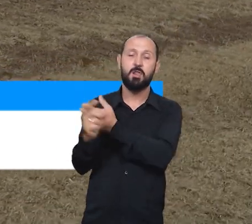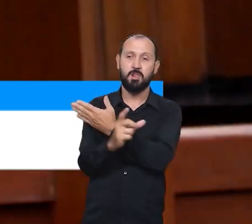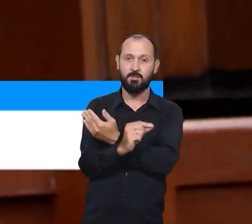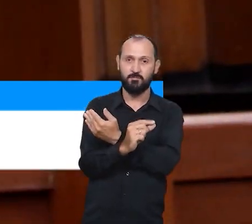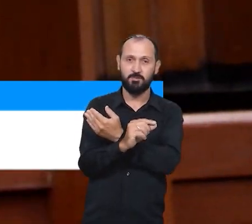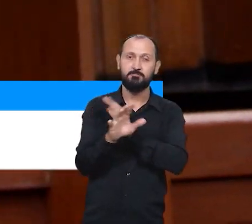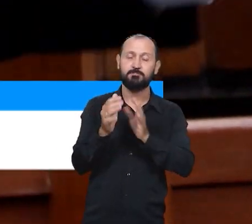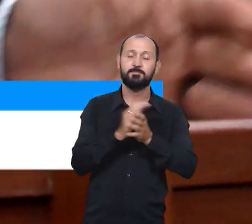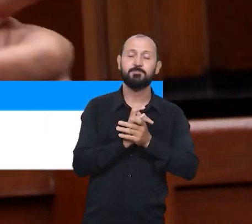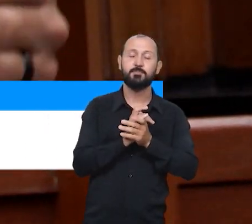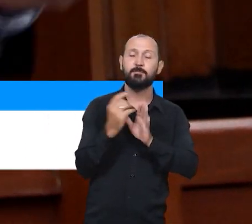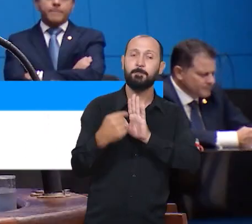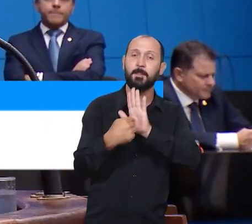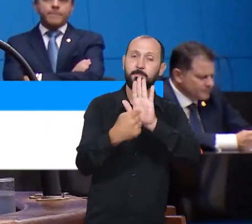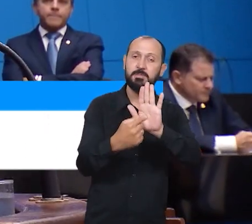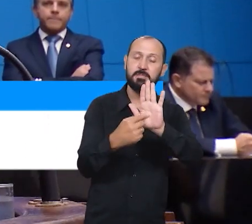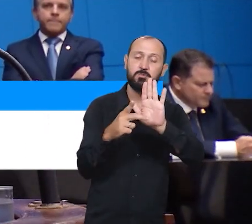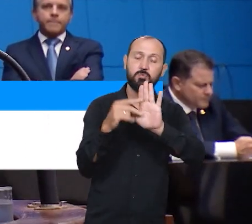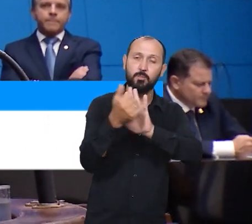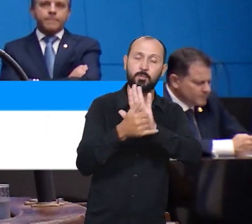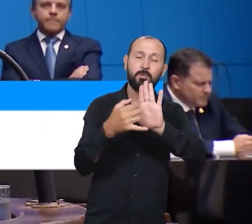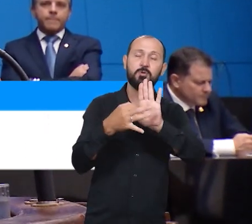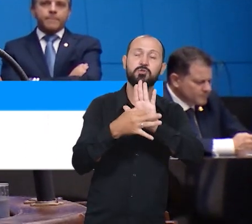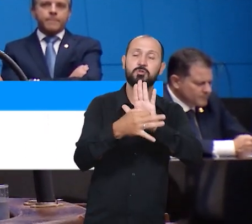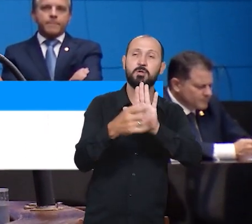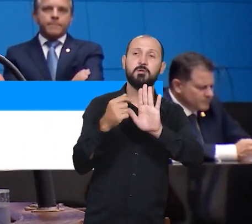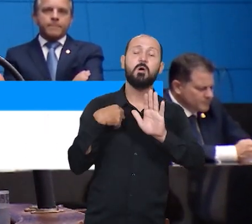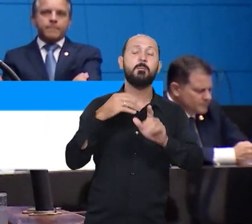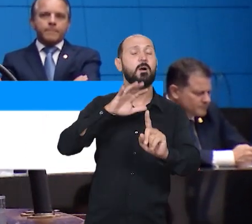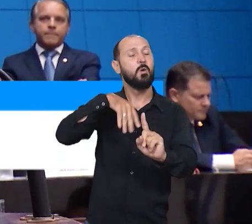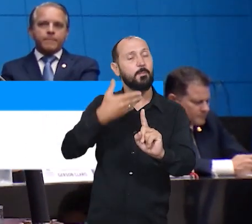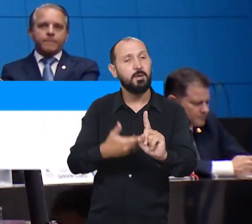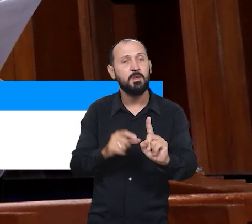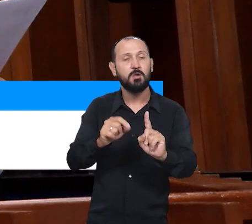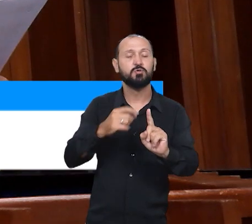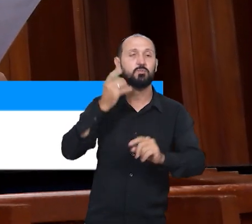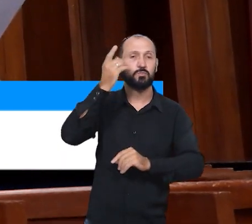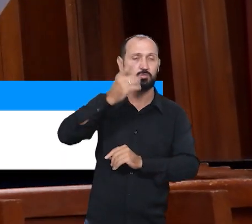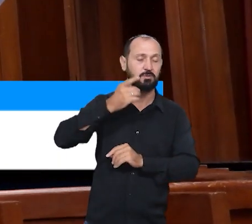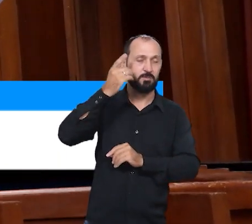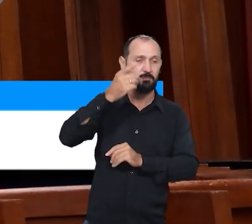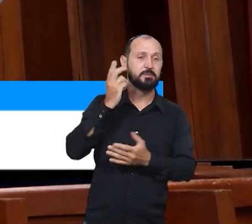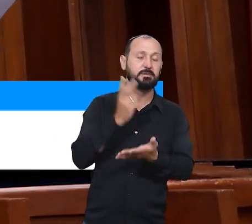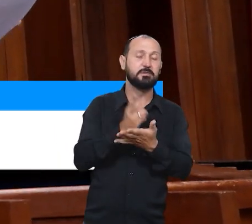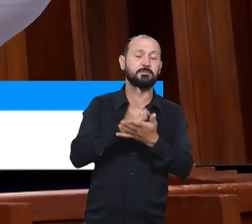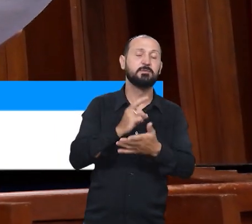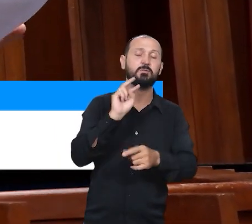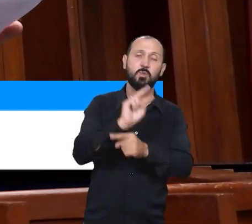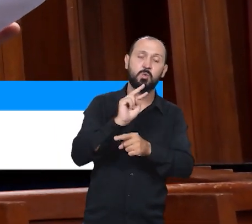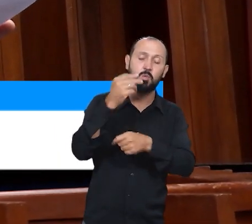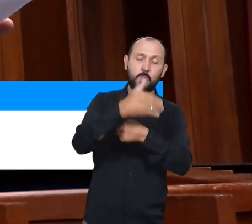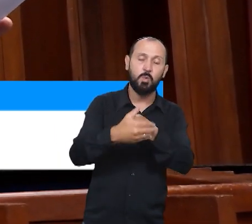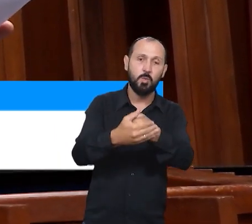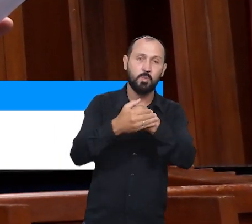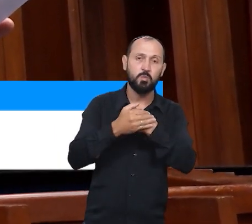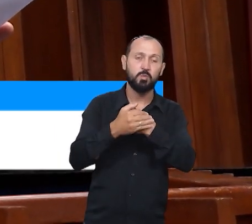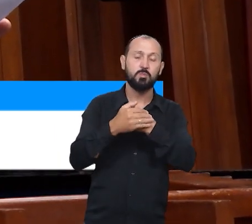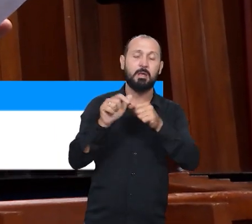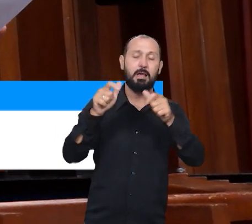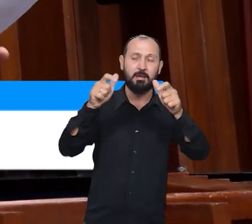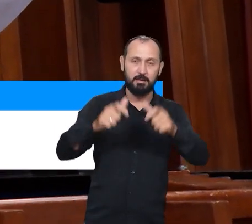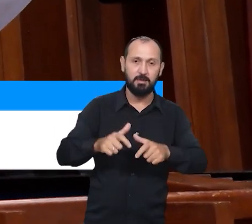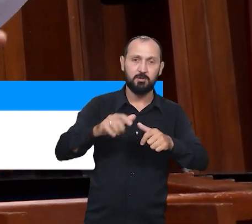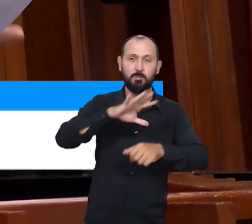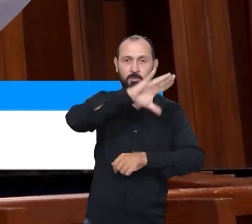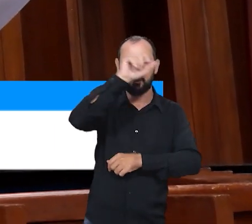Pantanal. Segundo Kemp, a apresentação da proposta é uma homenagem a um colega que sempre defendeu a preservação e a proteção